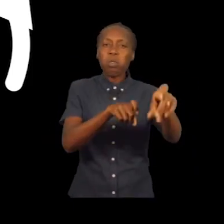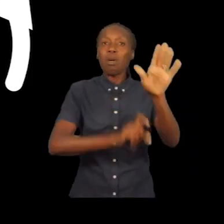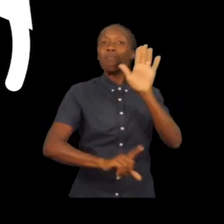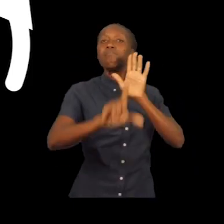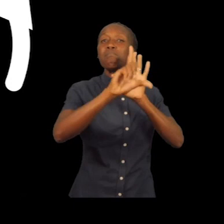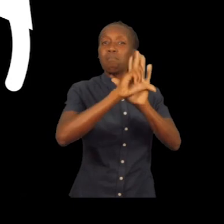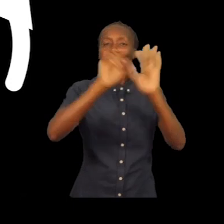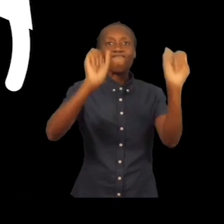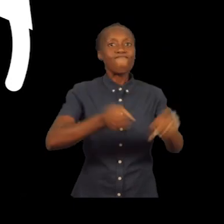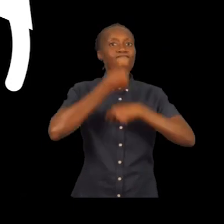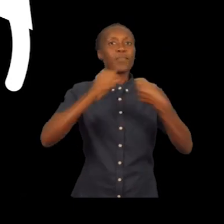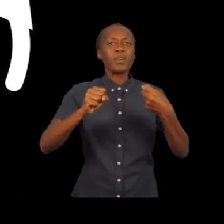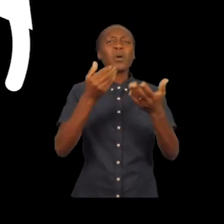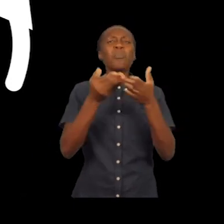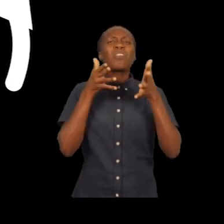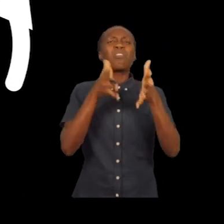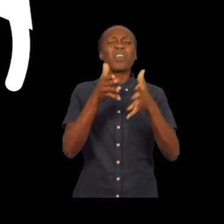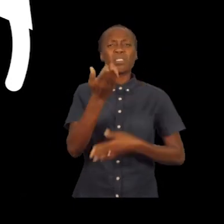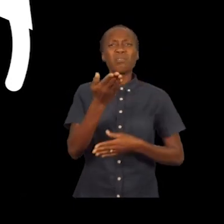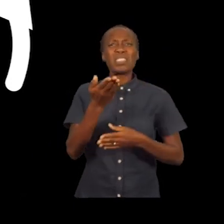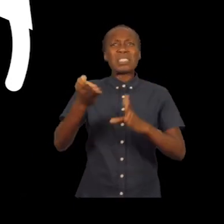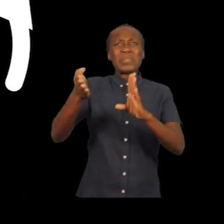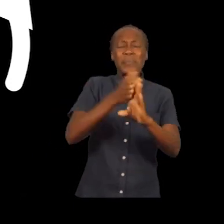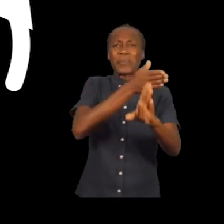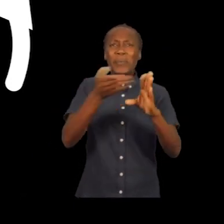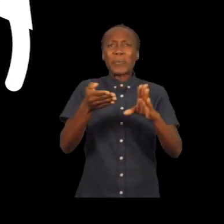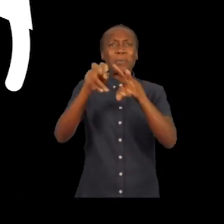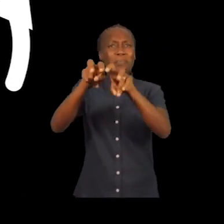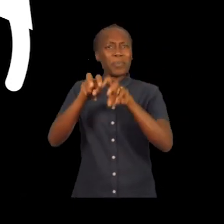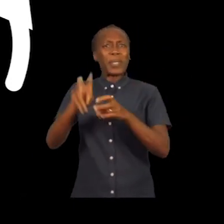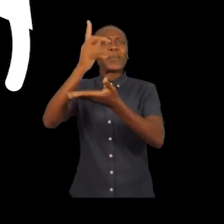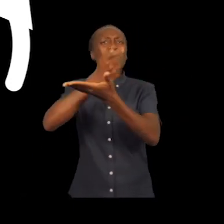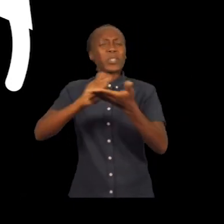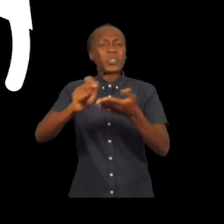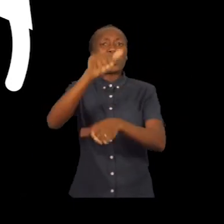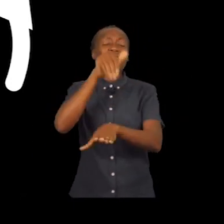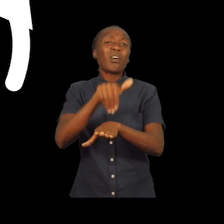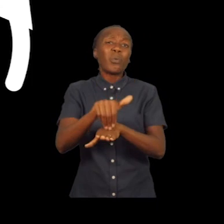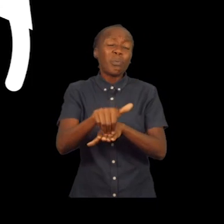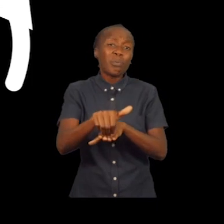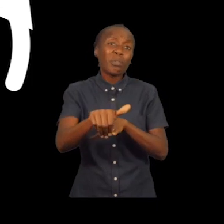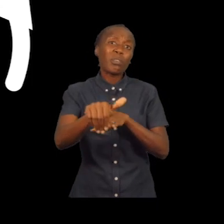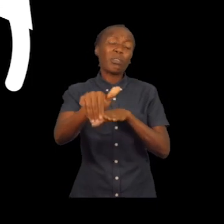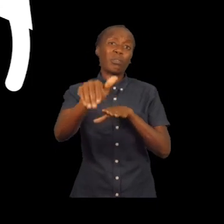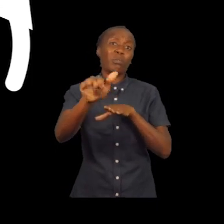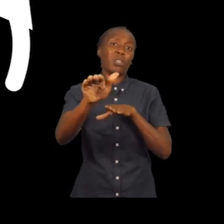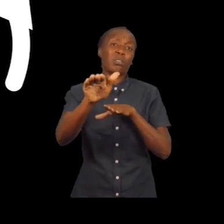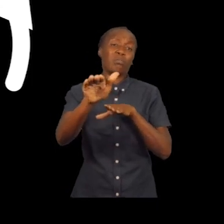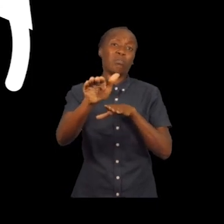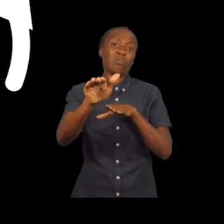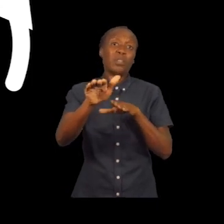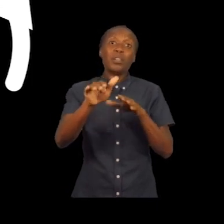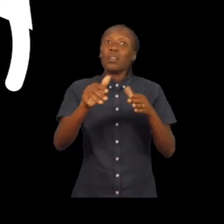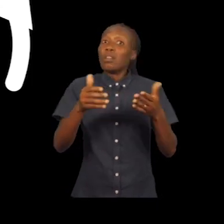por é que esta forma de violência contra alunos nas escolas continua comum eu podia